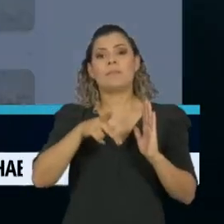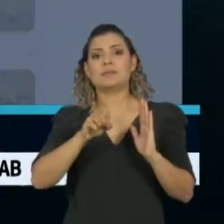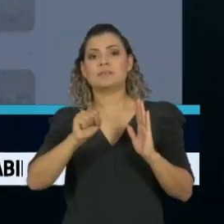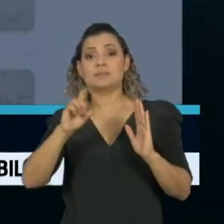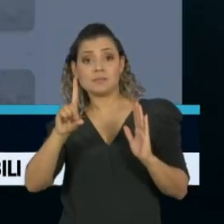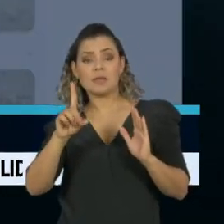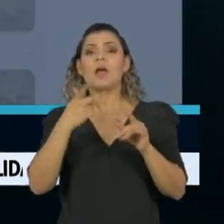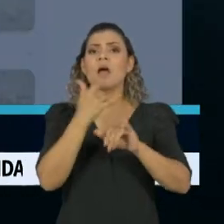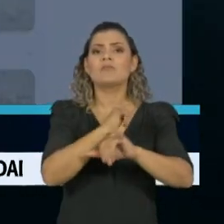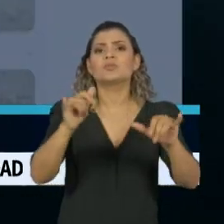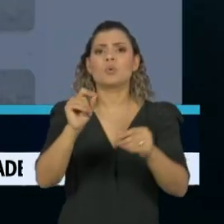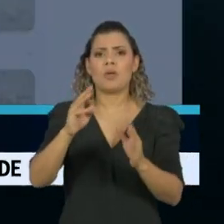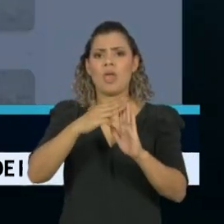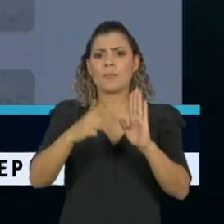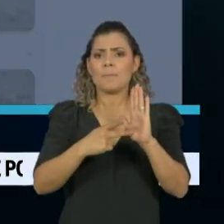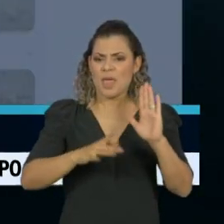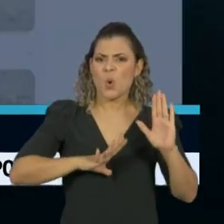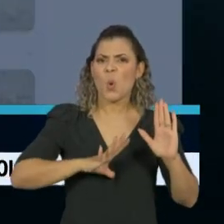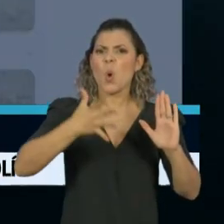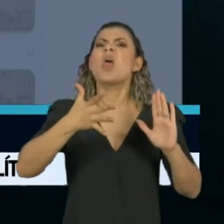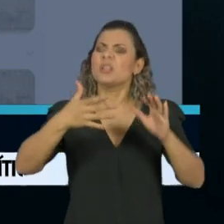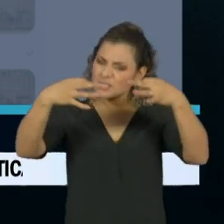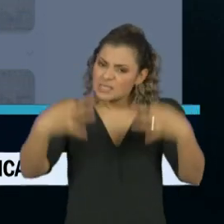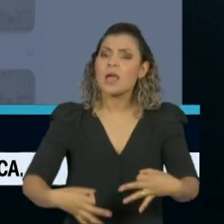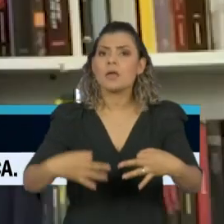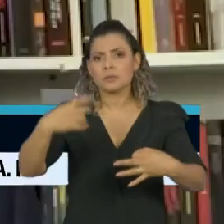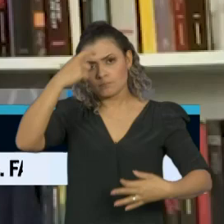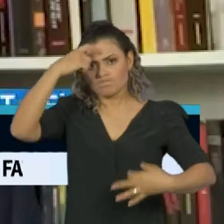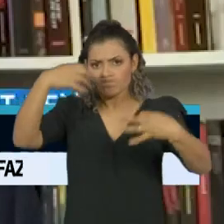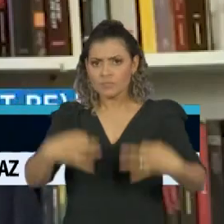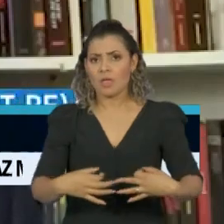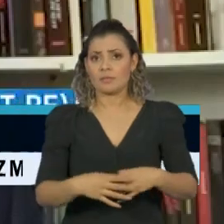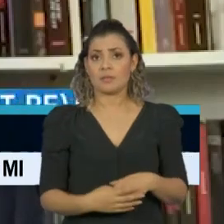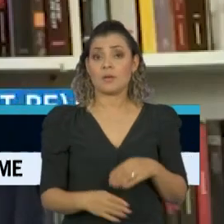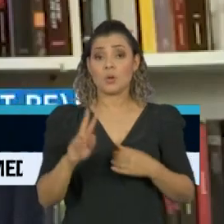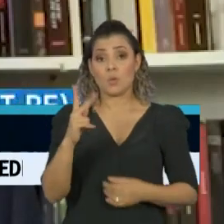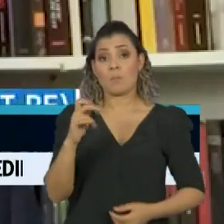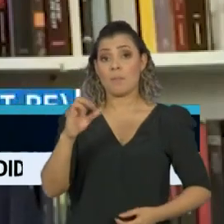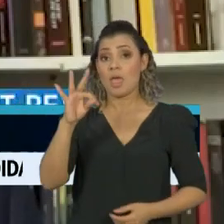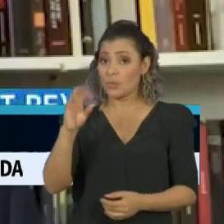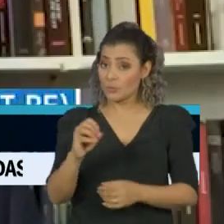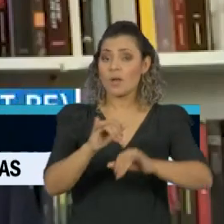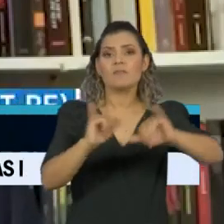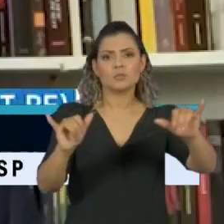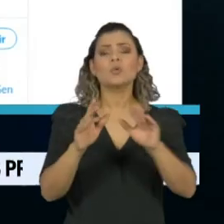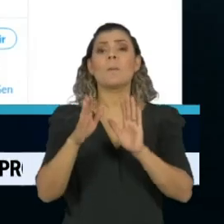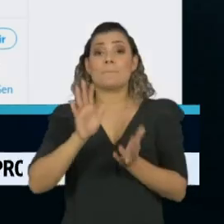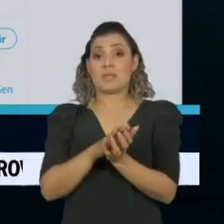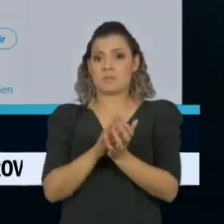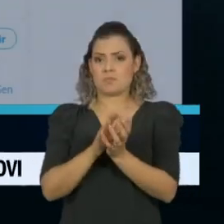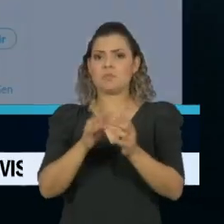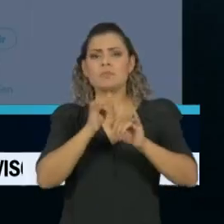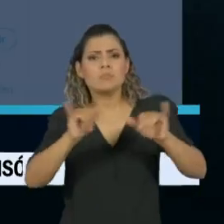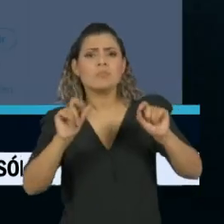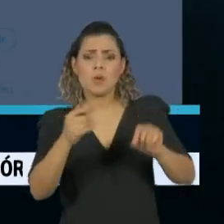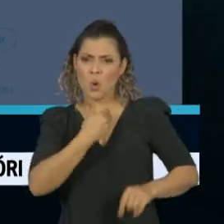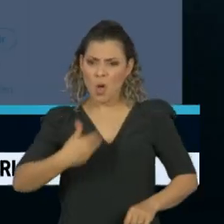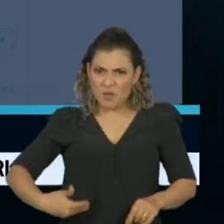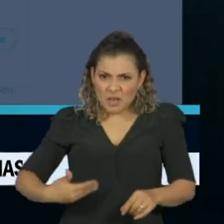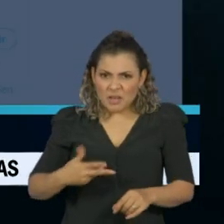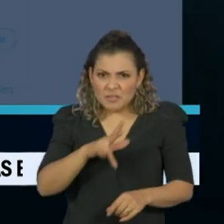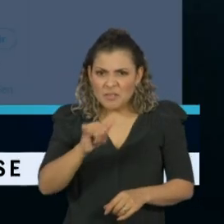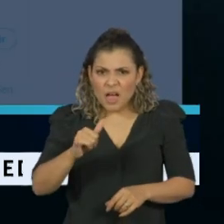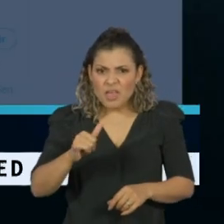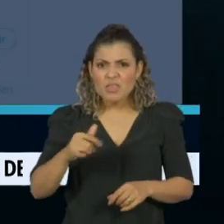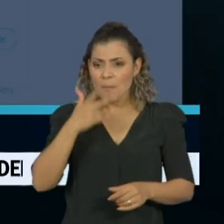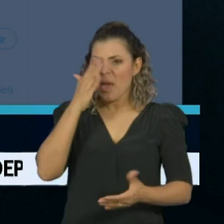gerais chamou a devolução de medida corajosa correta e coerente humberto costa do pt de pernambuco afirmou que esse governo não vai